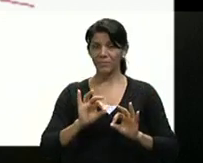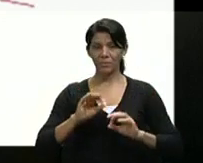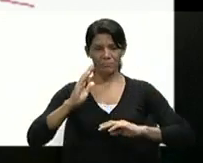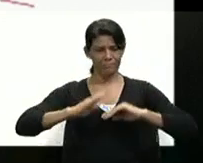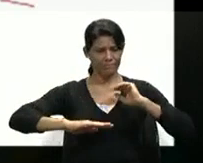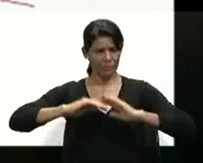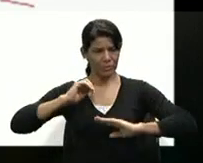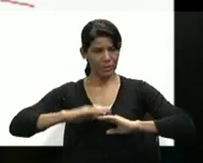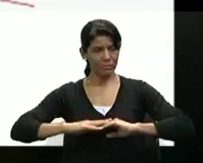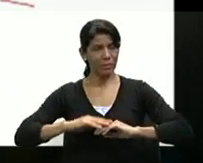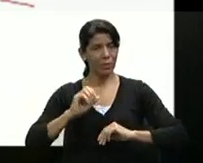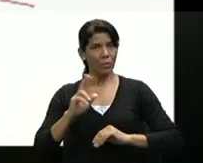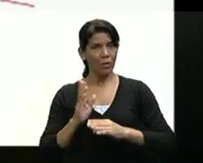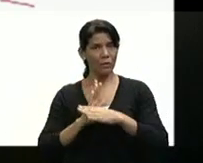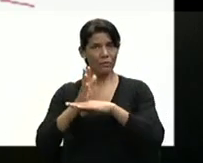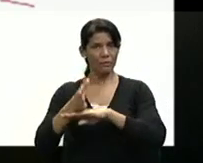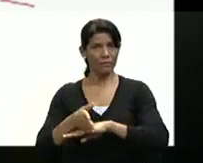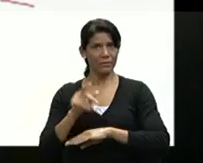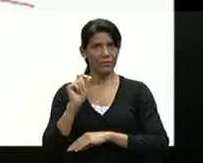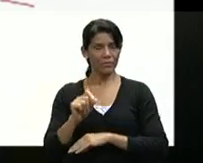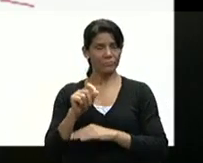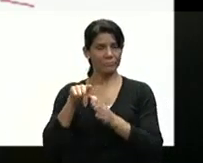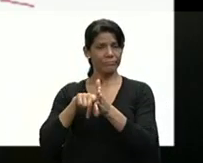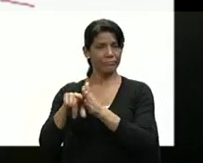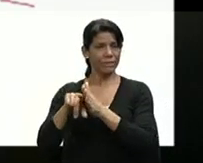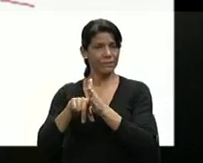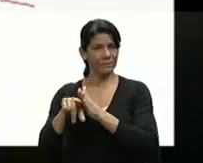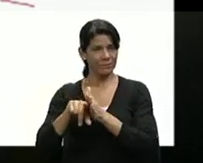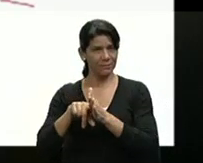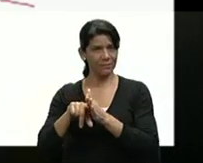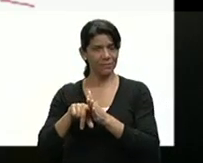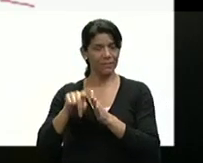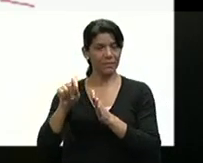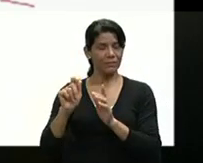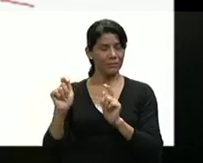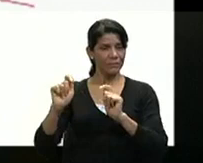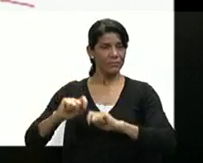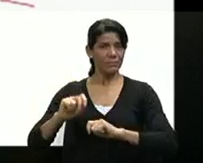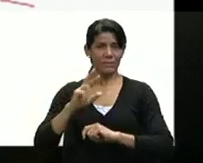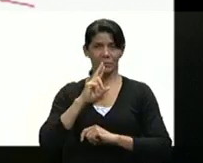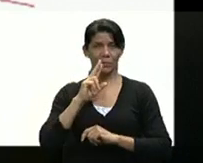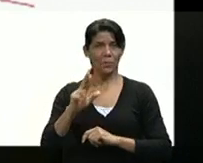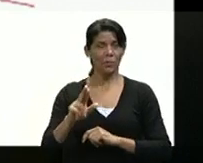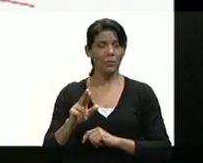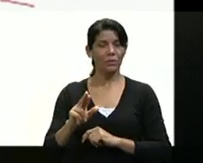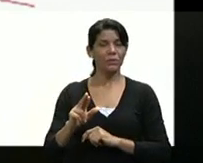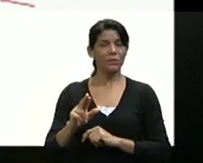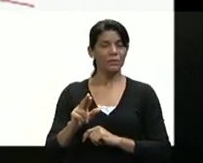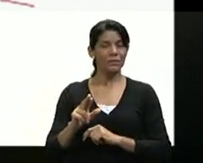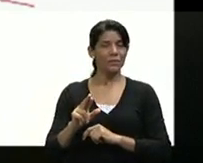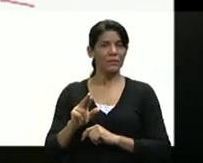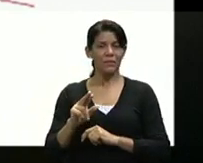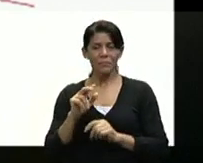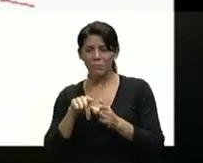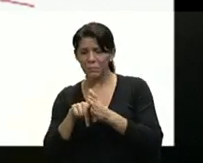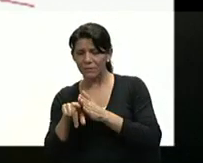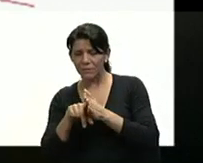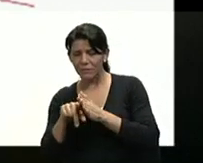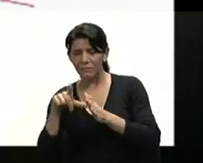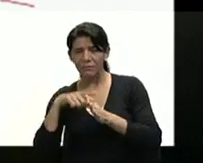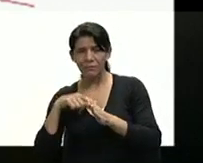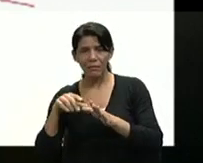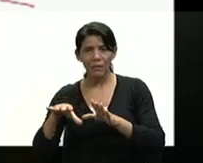de obra, ou através de pesquisas que vão promover respostas epidemiológicas que